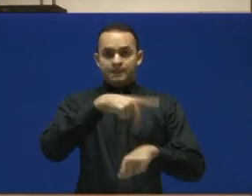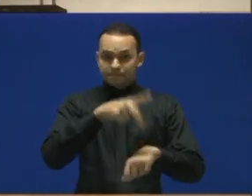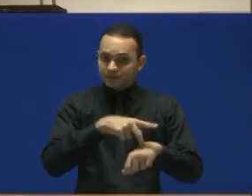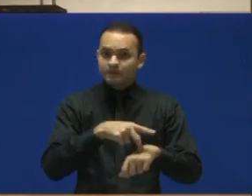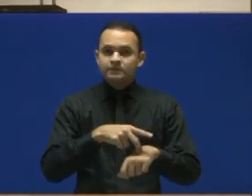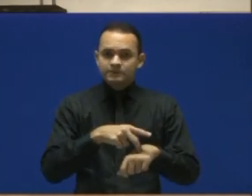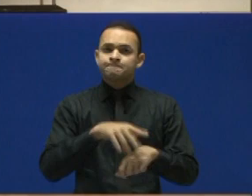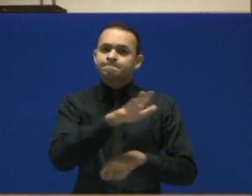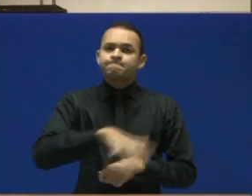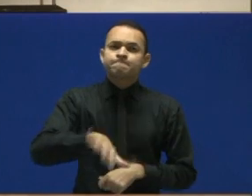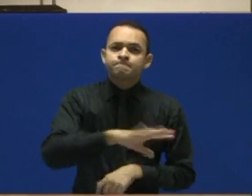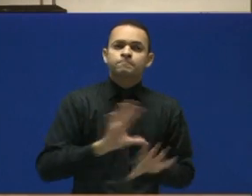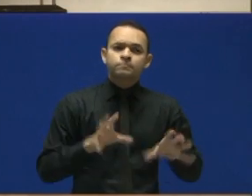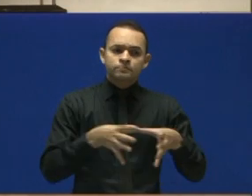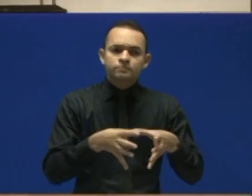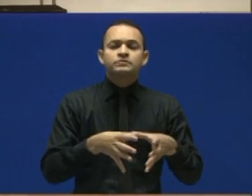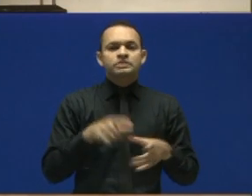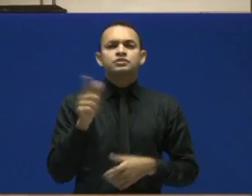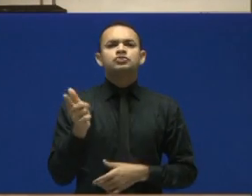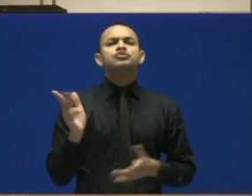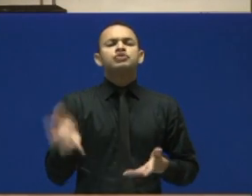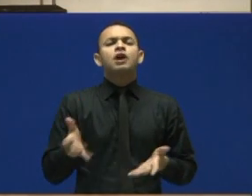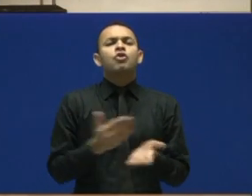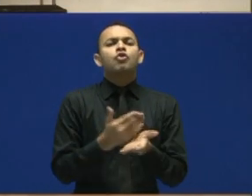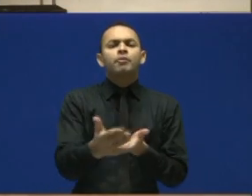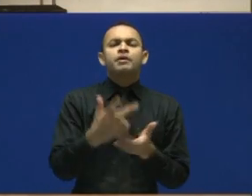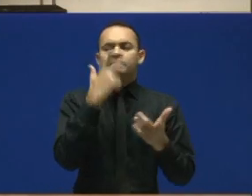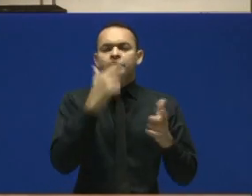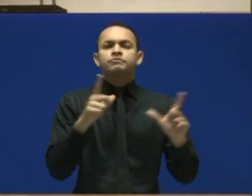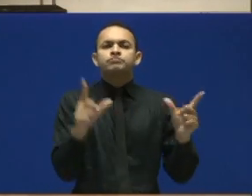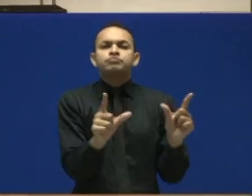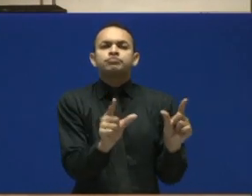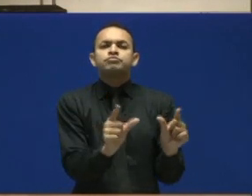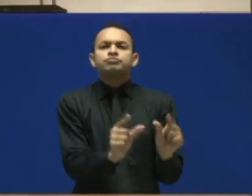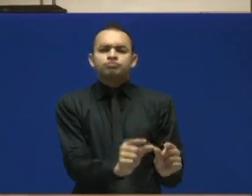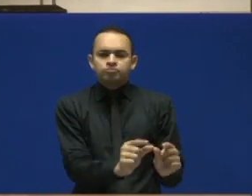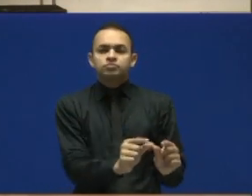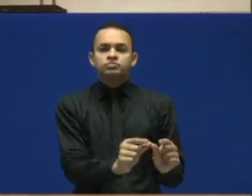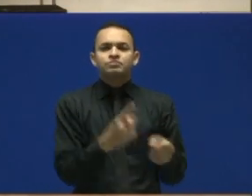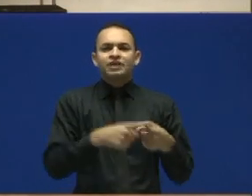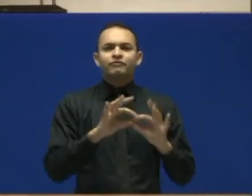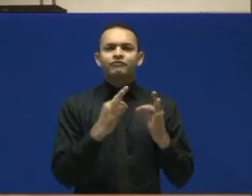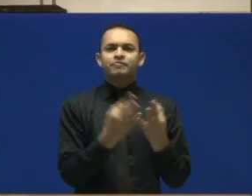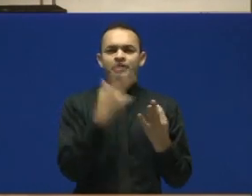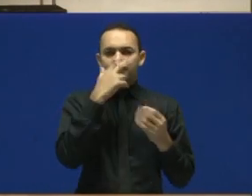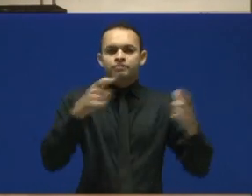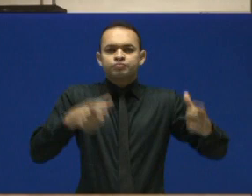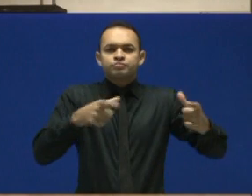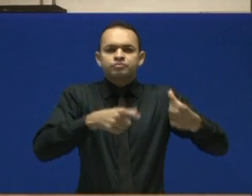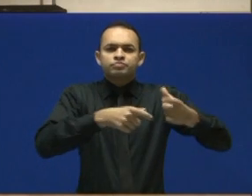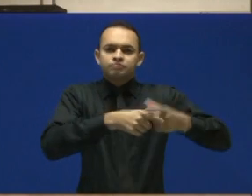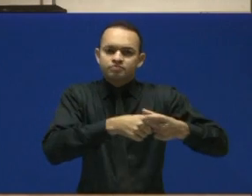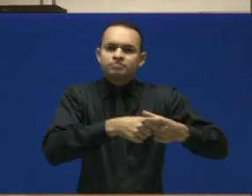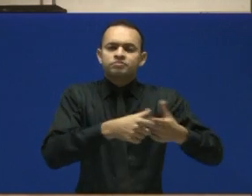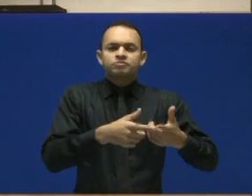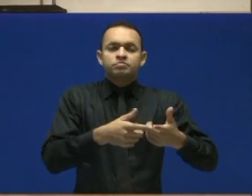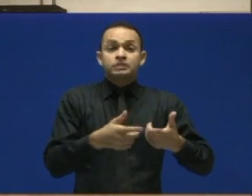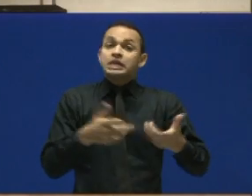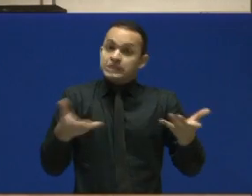no tempo eles estão diminuindo porque as famílias se tornam cada vez menores e isso vai decretar